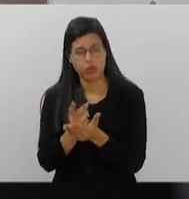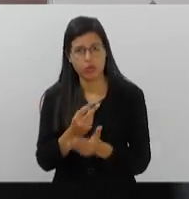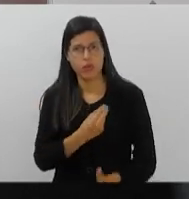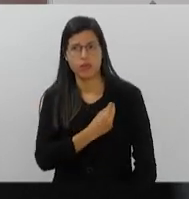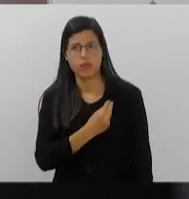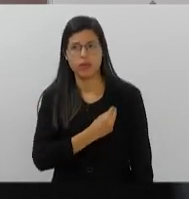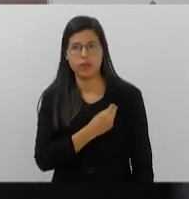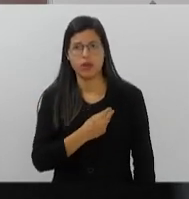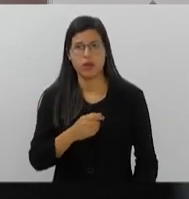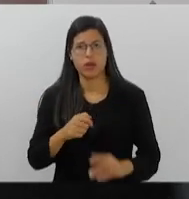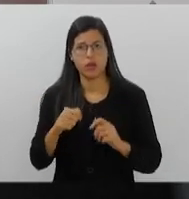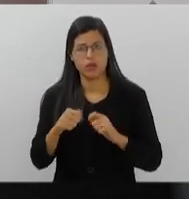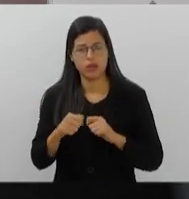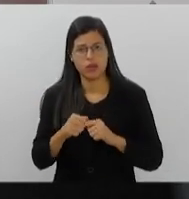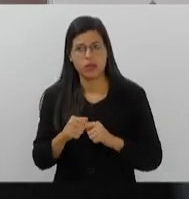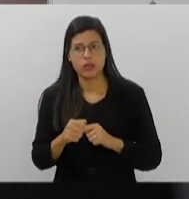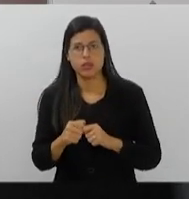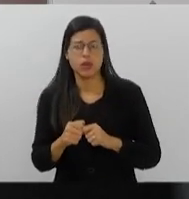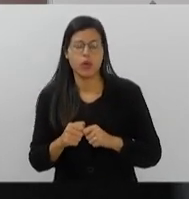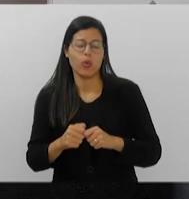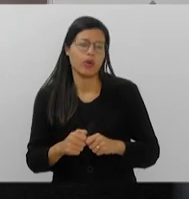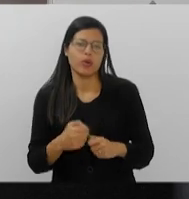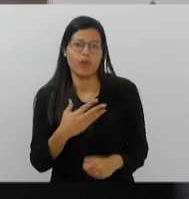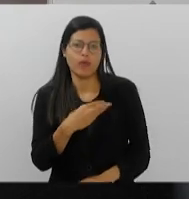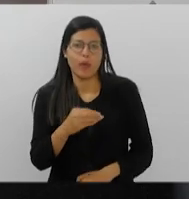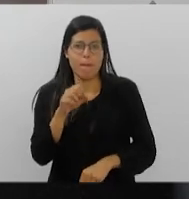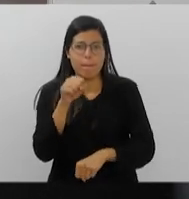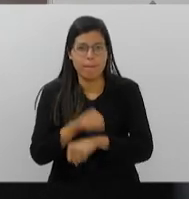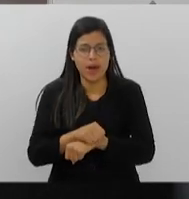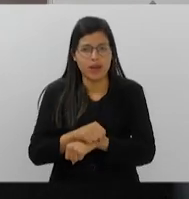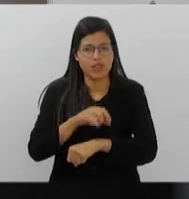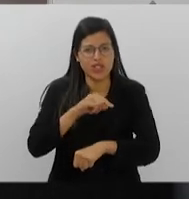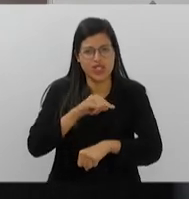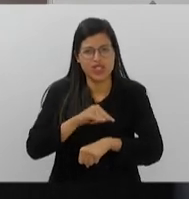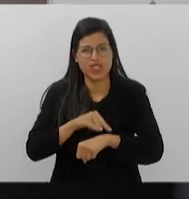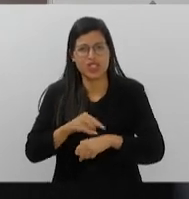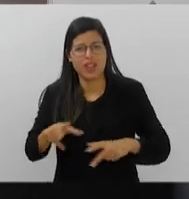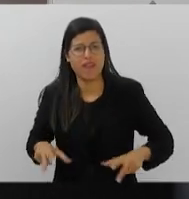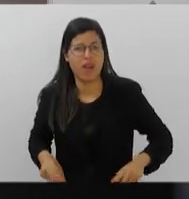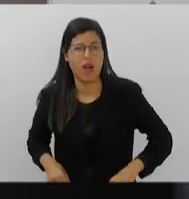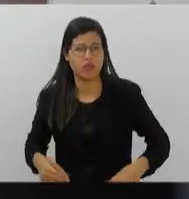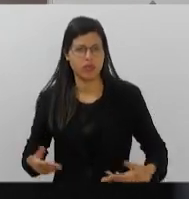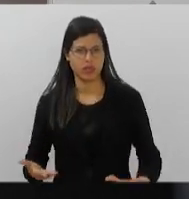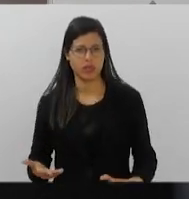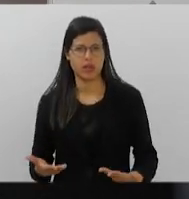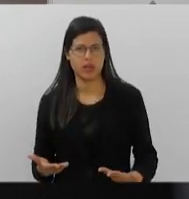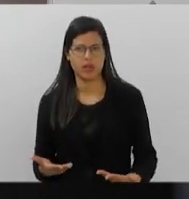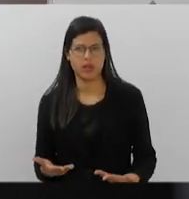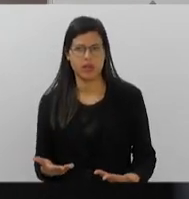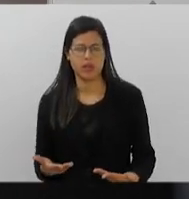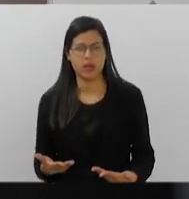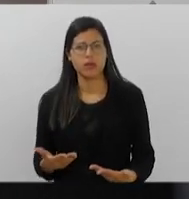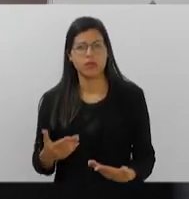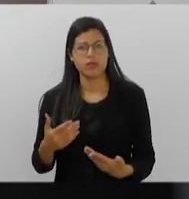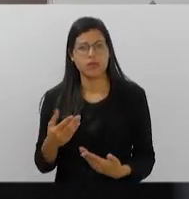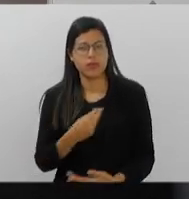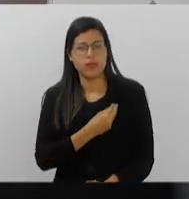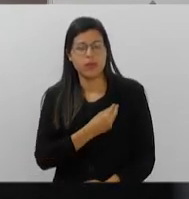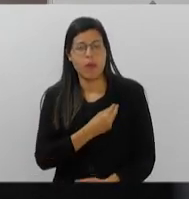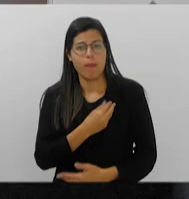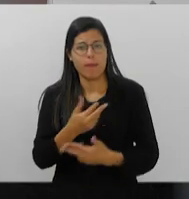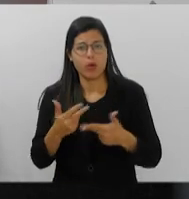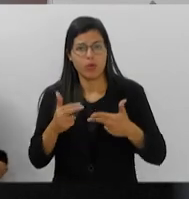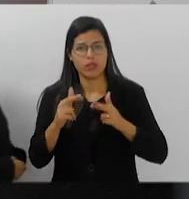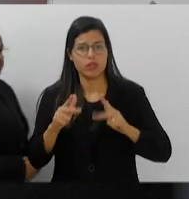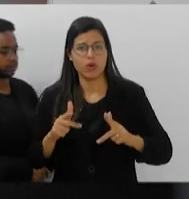com que o filho pare, como eu disse, de fazer xixi na roupa. Que volte a comer algo diferente de só